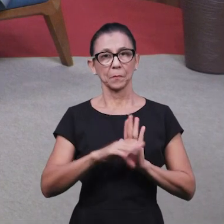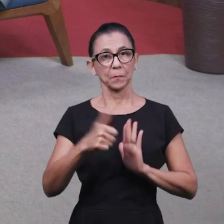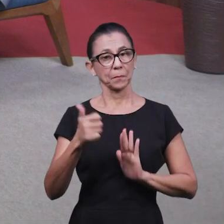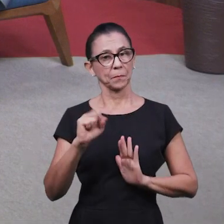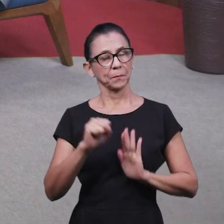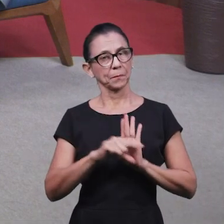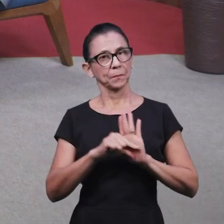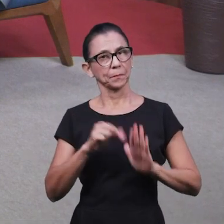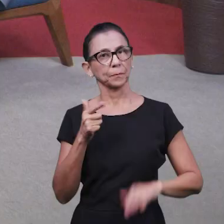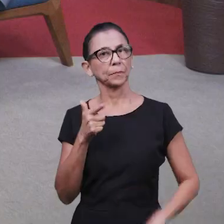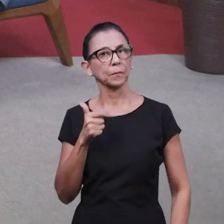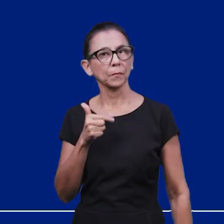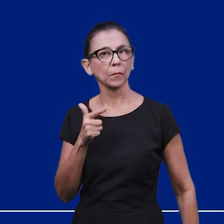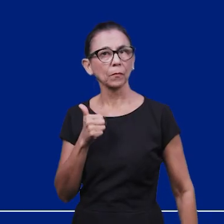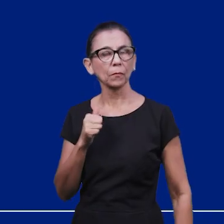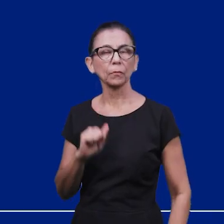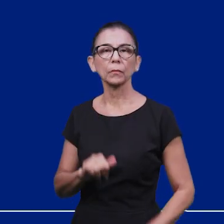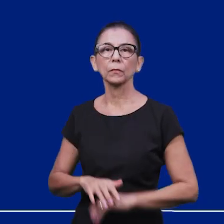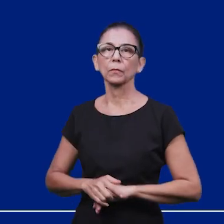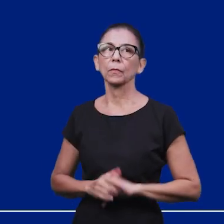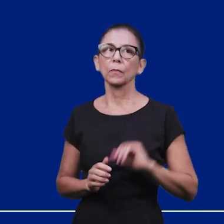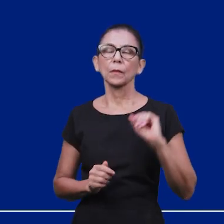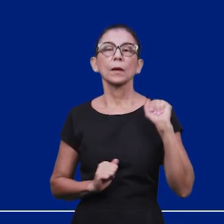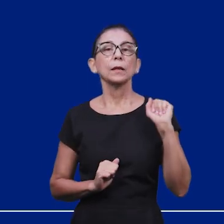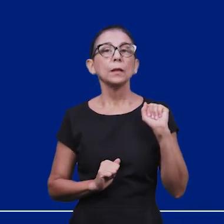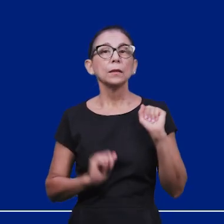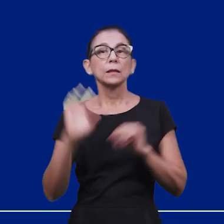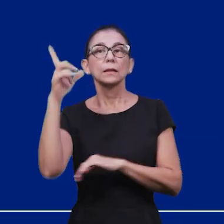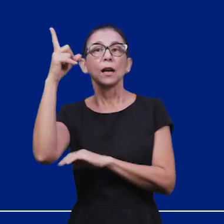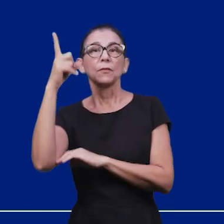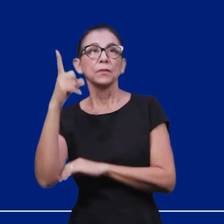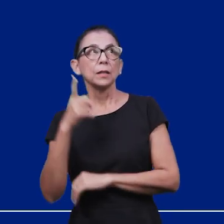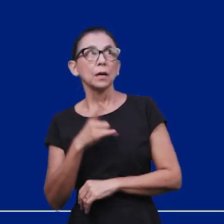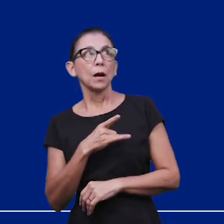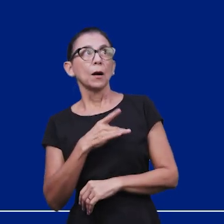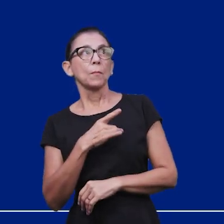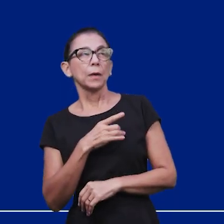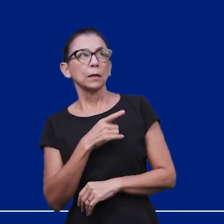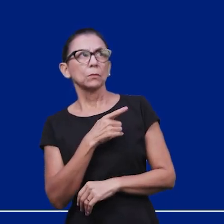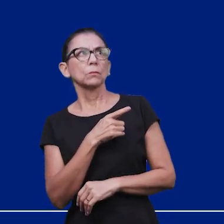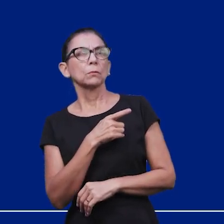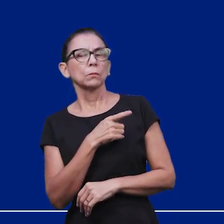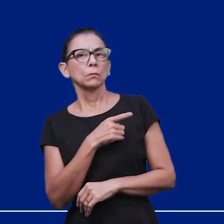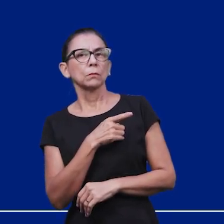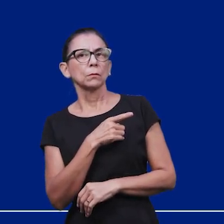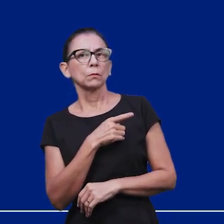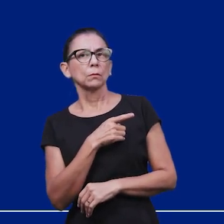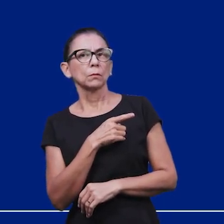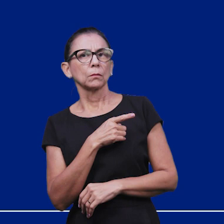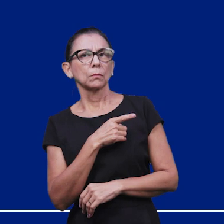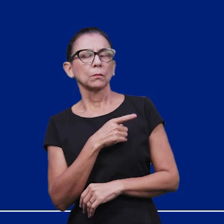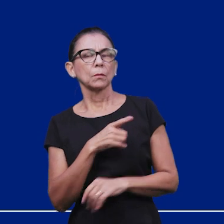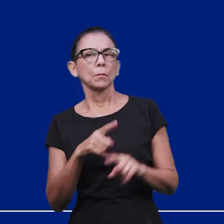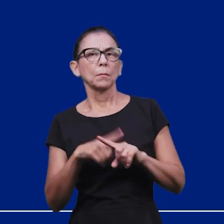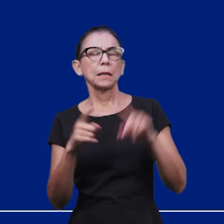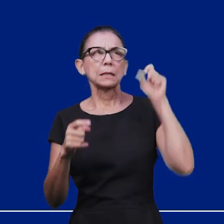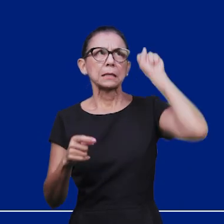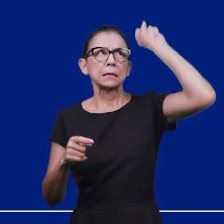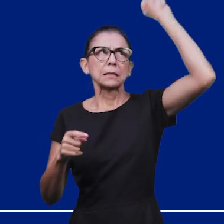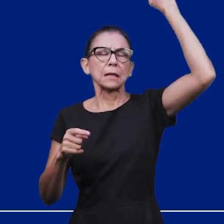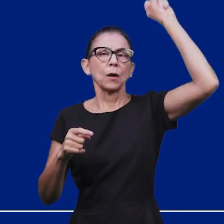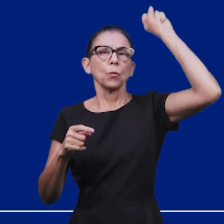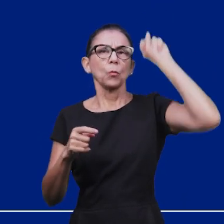capítulo 18, verso 12. E temia Saul a Davi, porque o Senhor era com ele e se tinha retirado